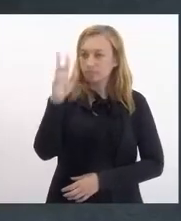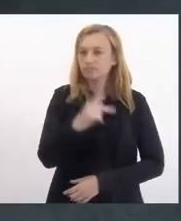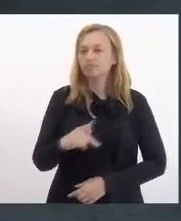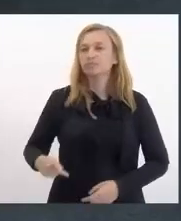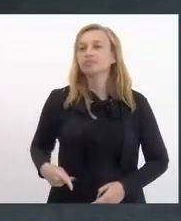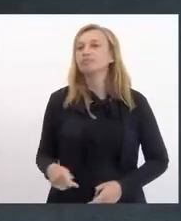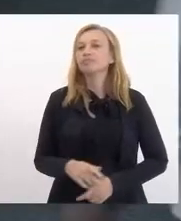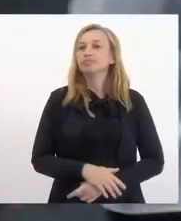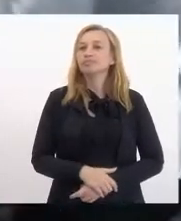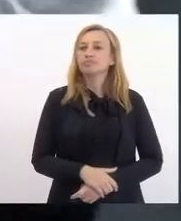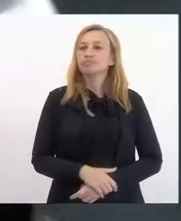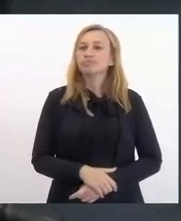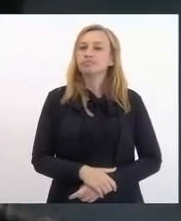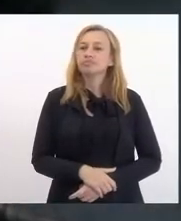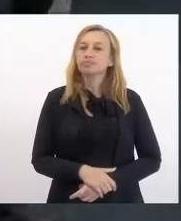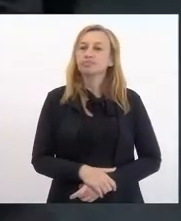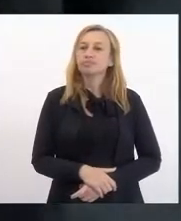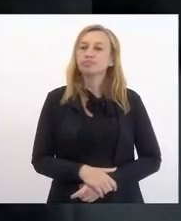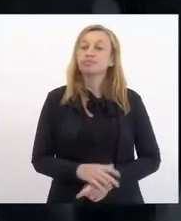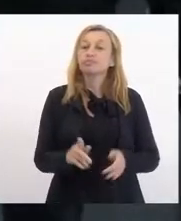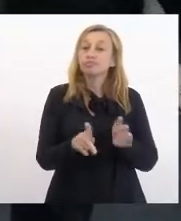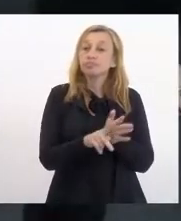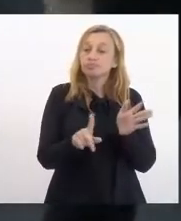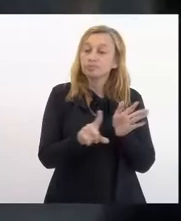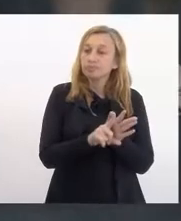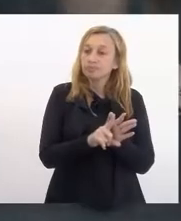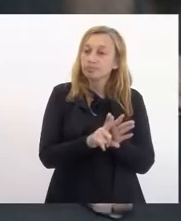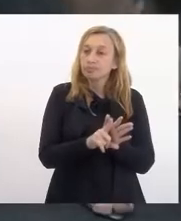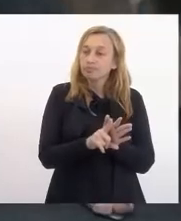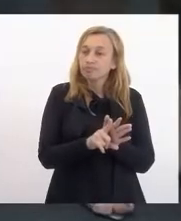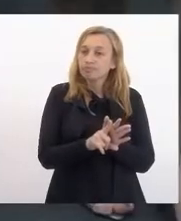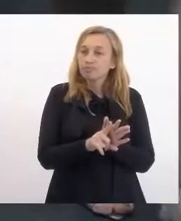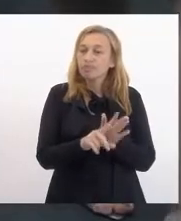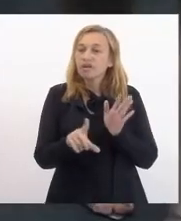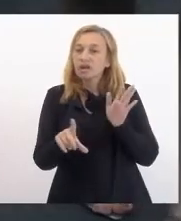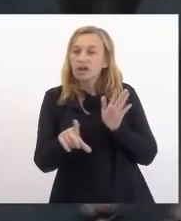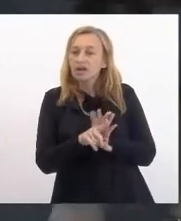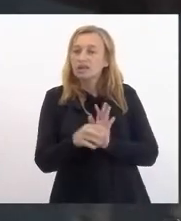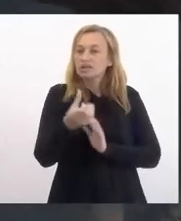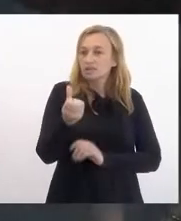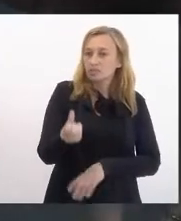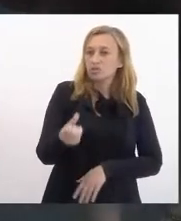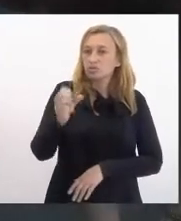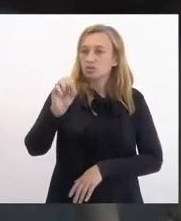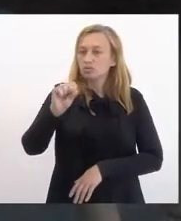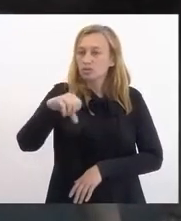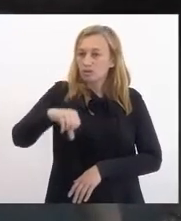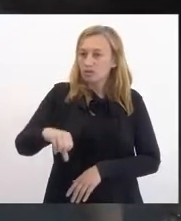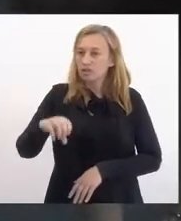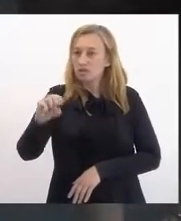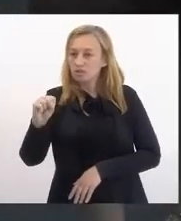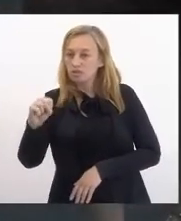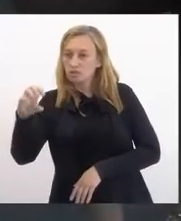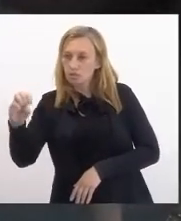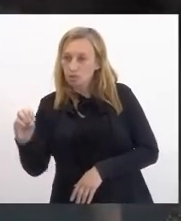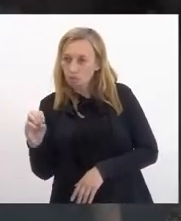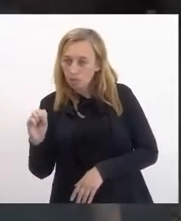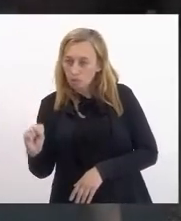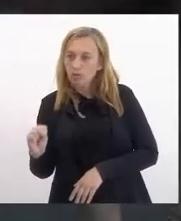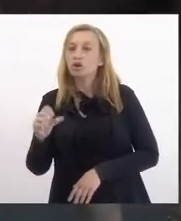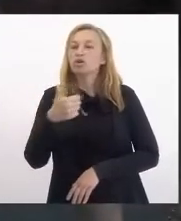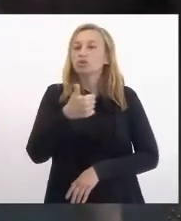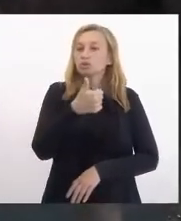presidente. O projeto de lei, a lei 6.908 de